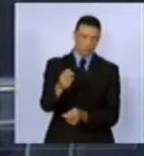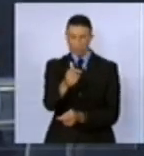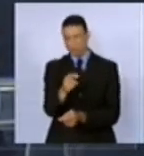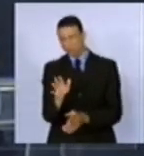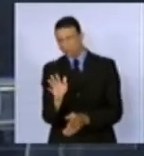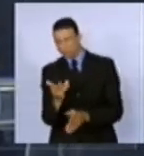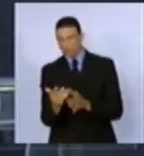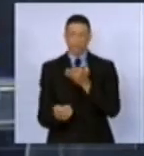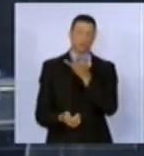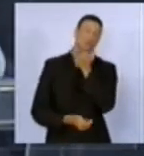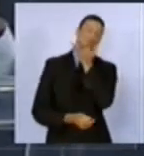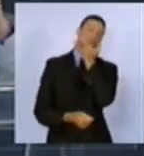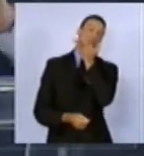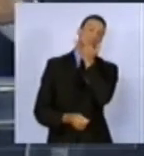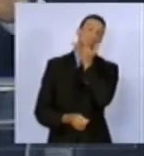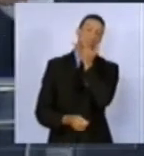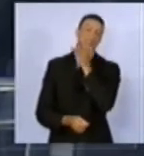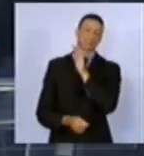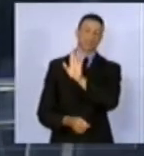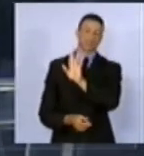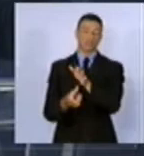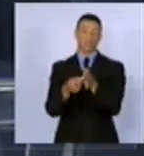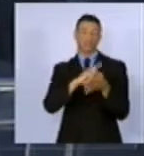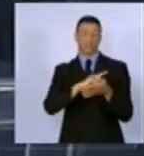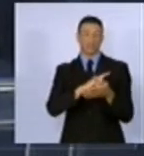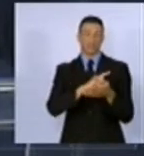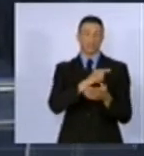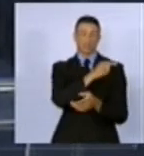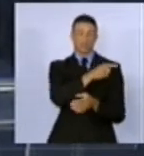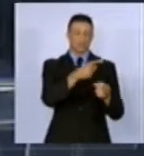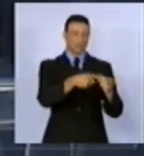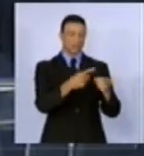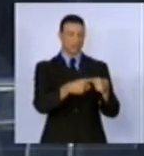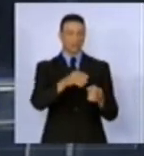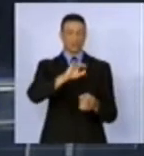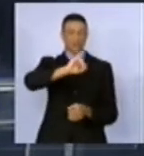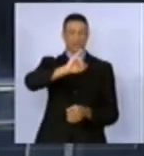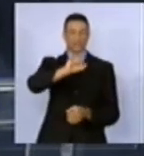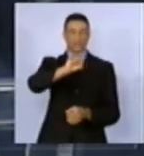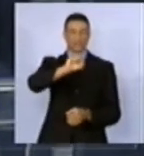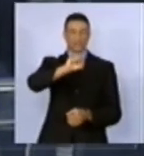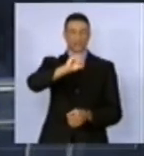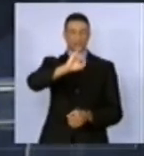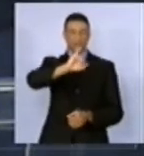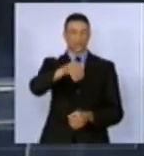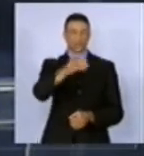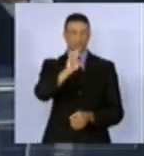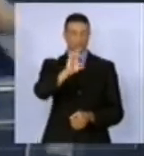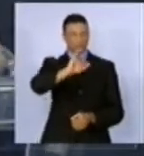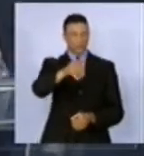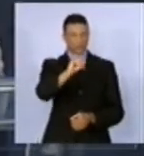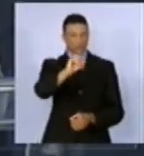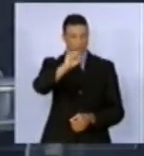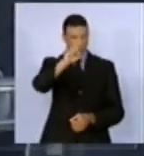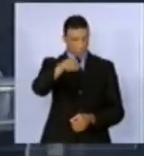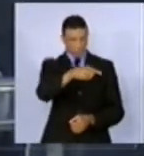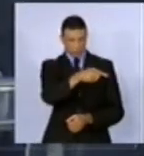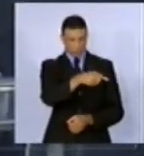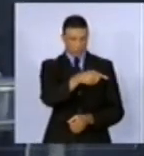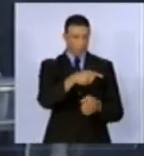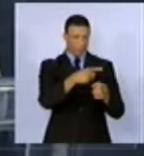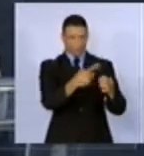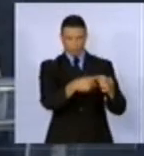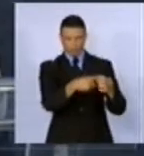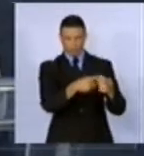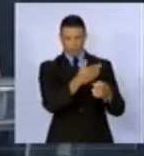Ah desculpa antes de Paulínia vem José Bonifácio José Bonifácio é uma região que começou com o plantio de